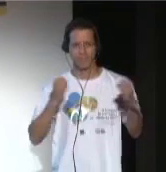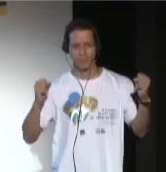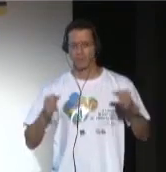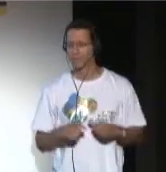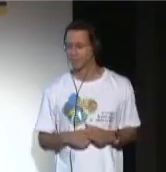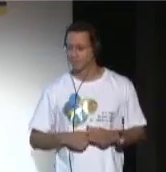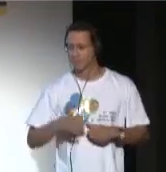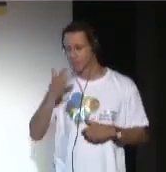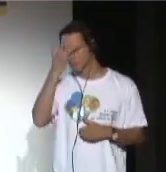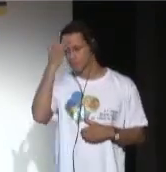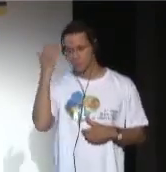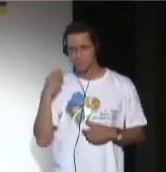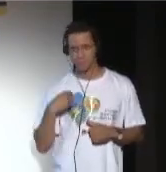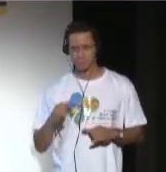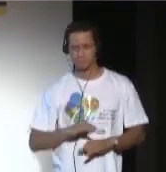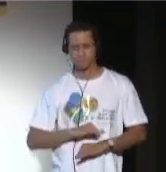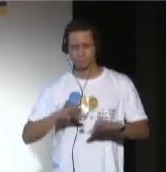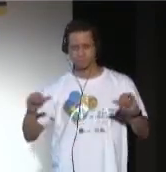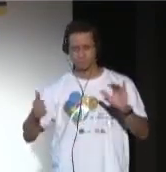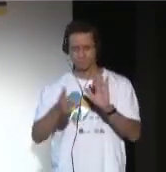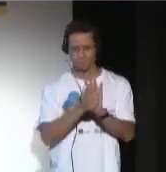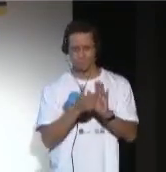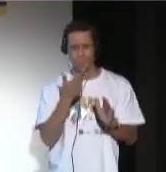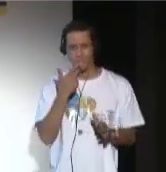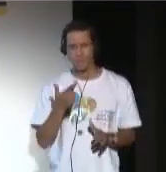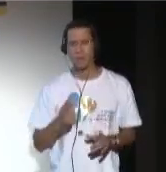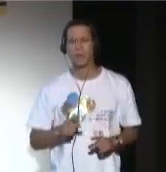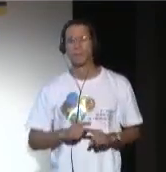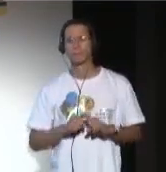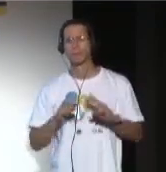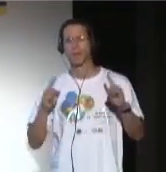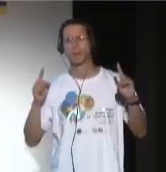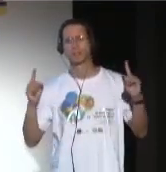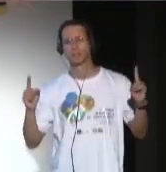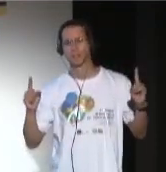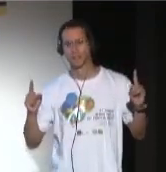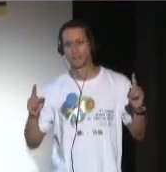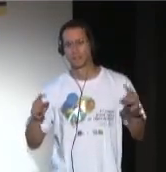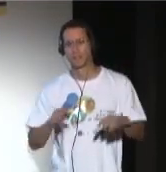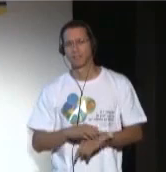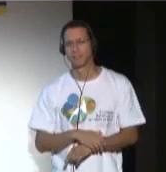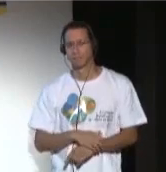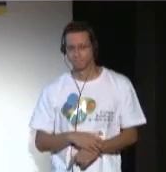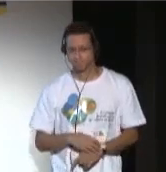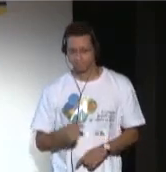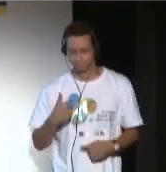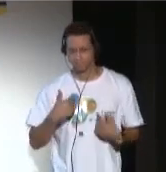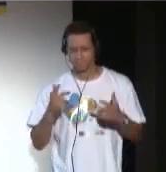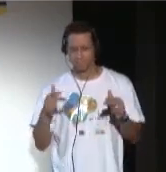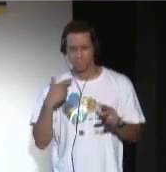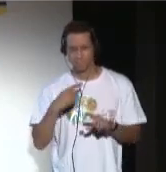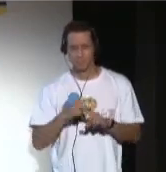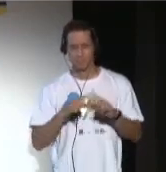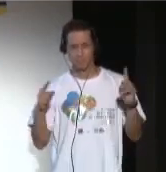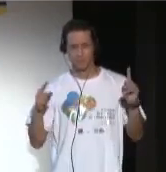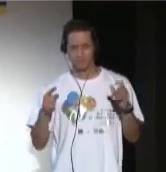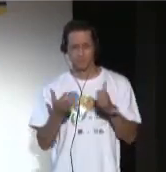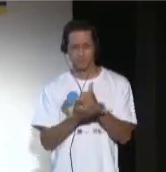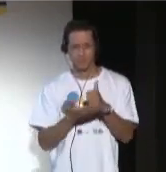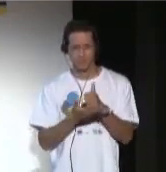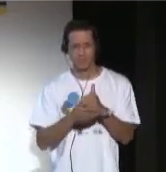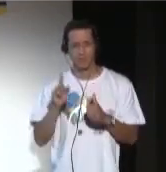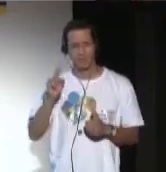Geralmente, quando as pessoas dão notícias positivas, depois elas falam, olha, mas... Então, o meu mais é o seguinte, a base é só o